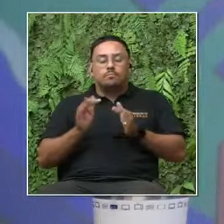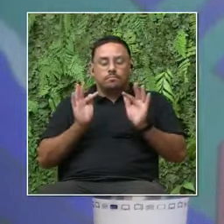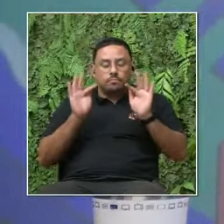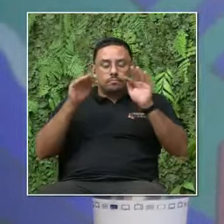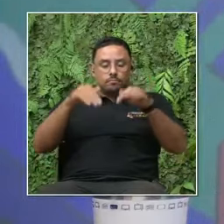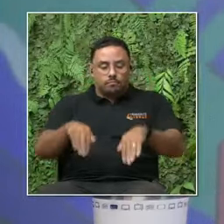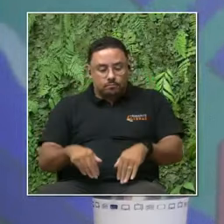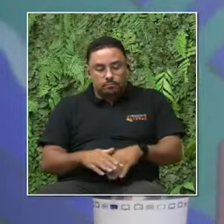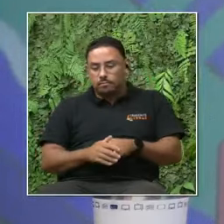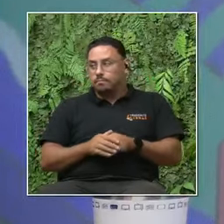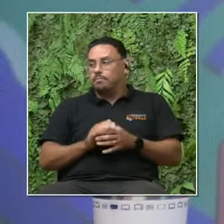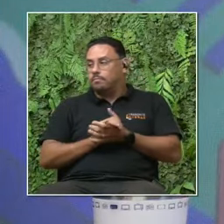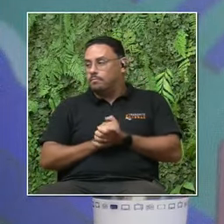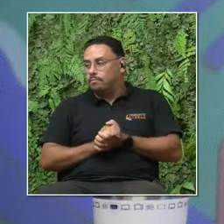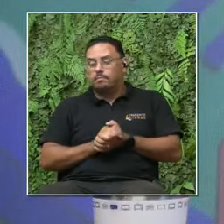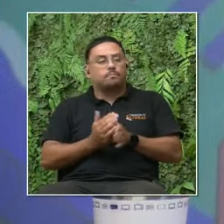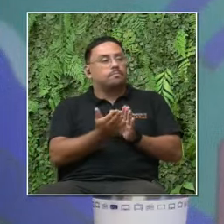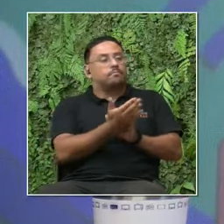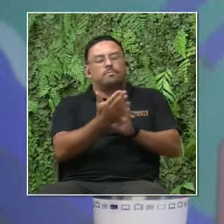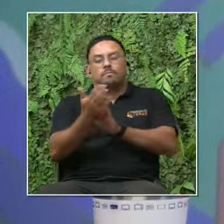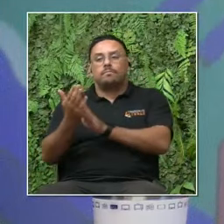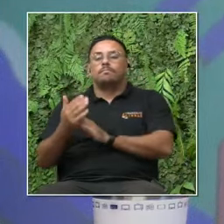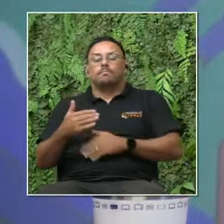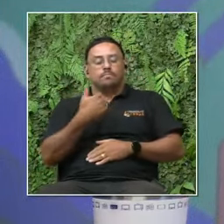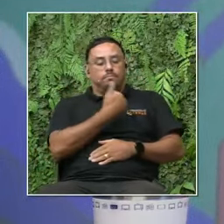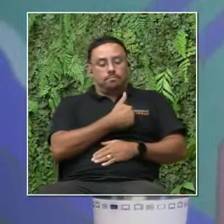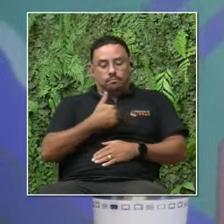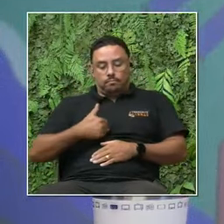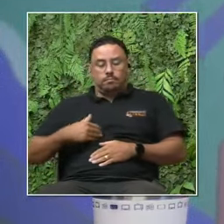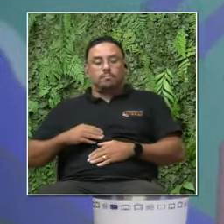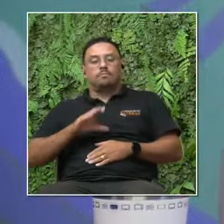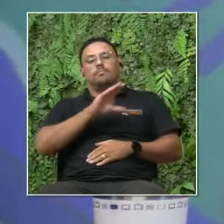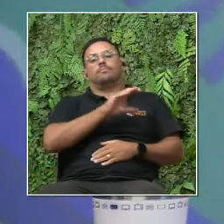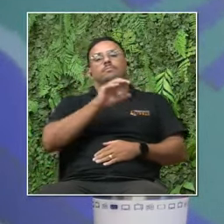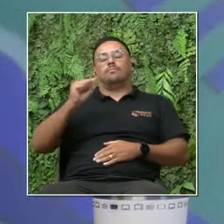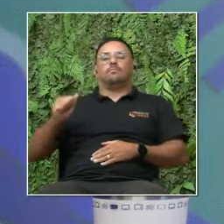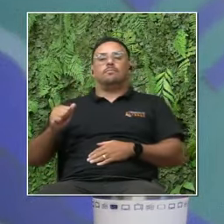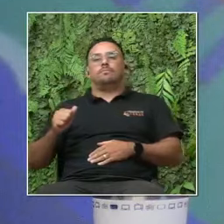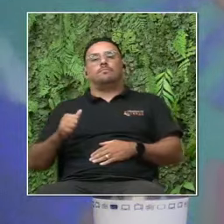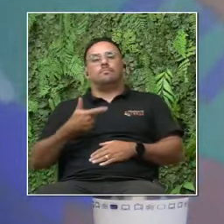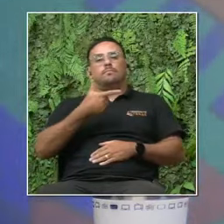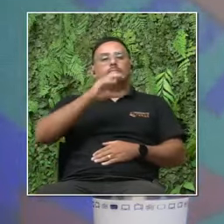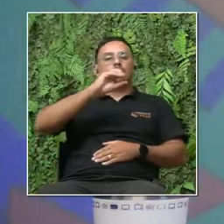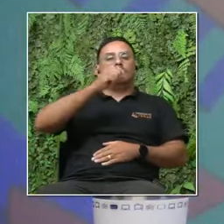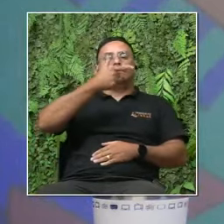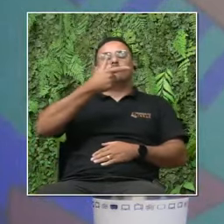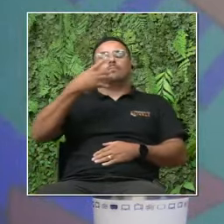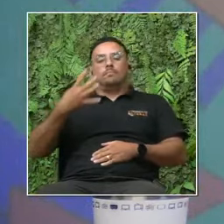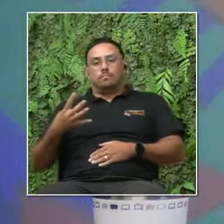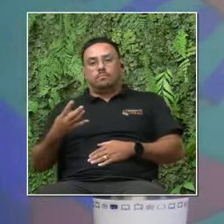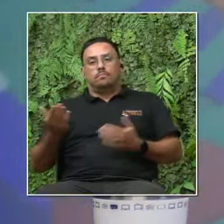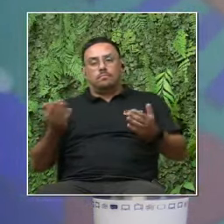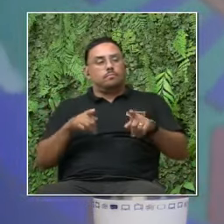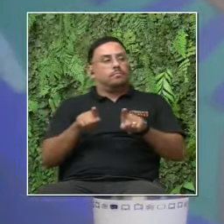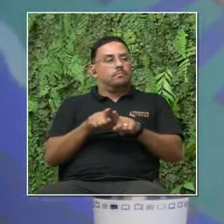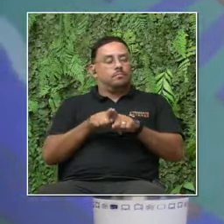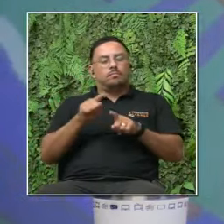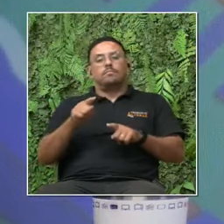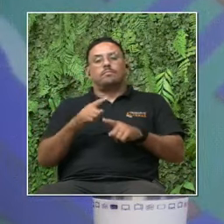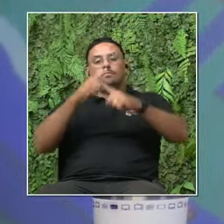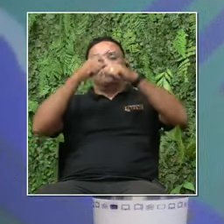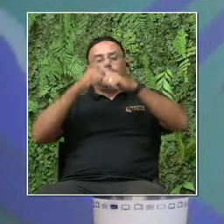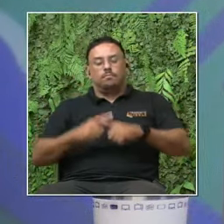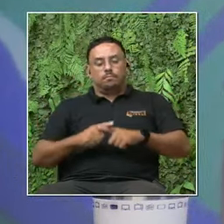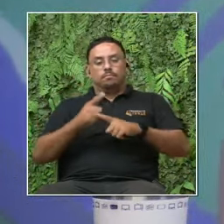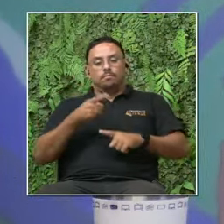nossa jornada esportiva Parabéns ao Atlético campeão de 20124 agora tem um campeonato